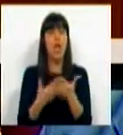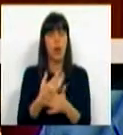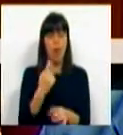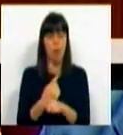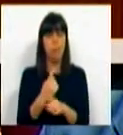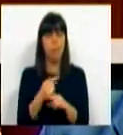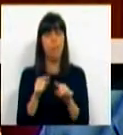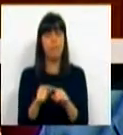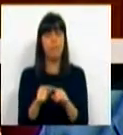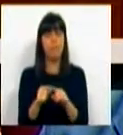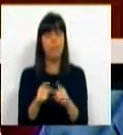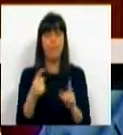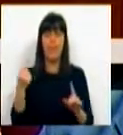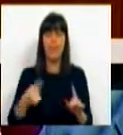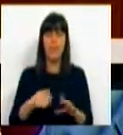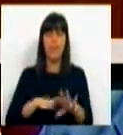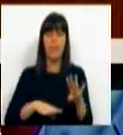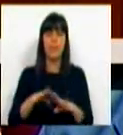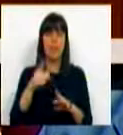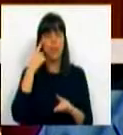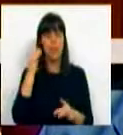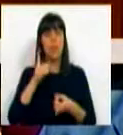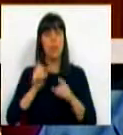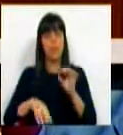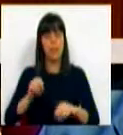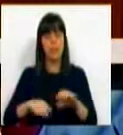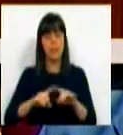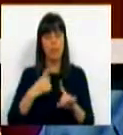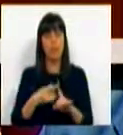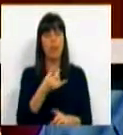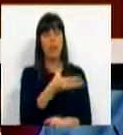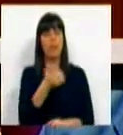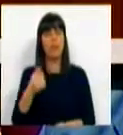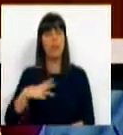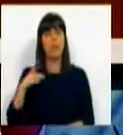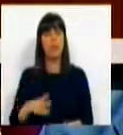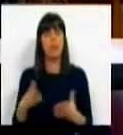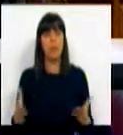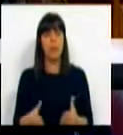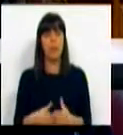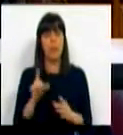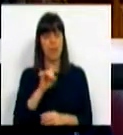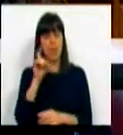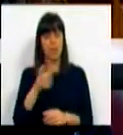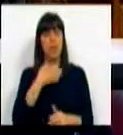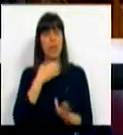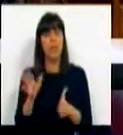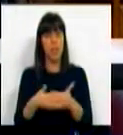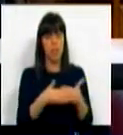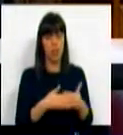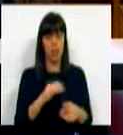é algo que deveria fazê-lo entender o que se passou em 2015 em Portugal. As questões da insolvência